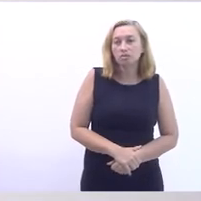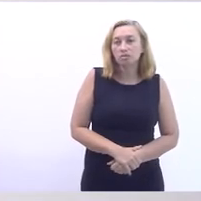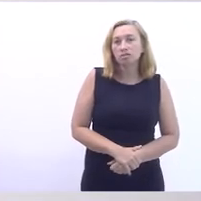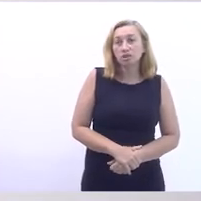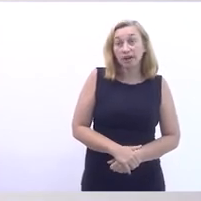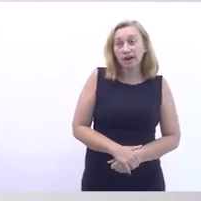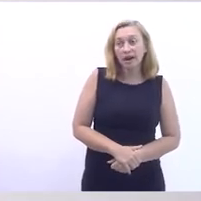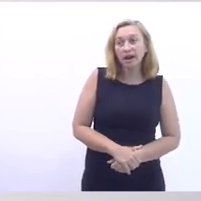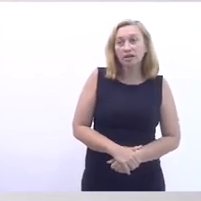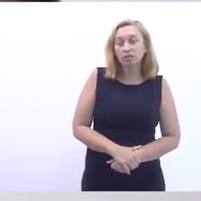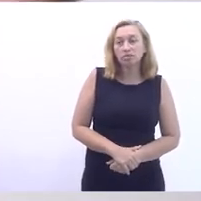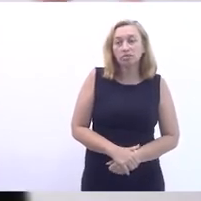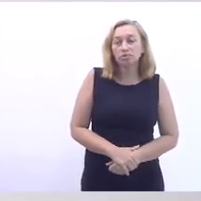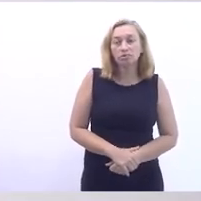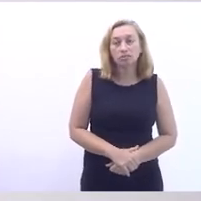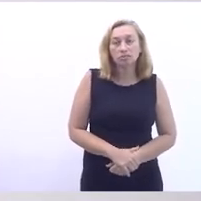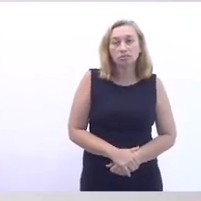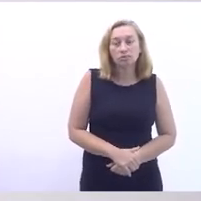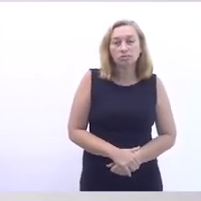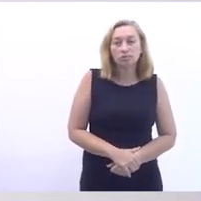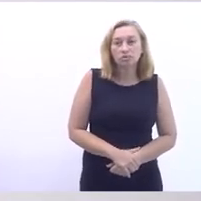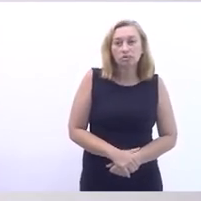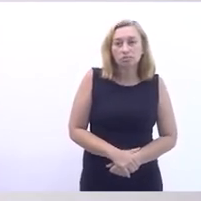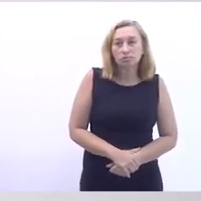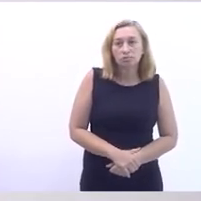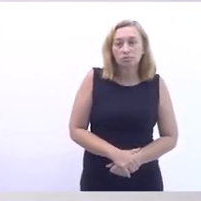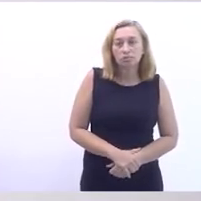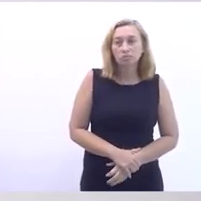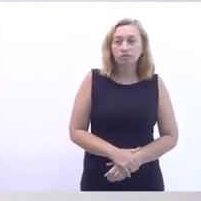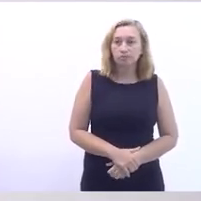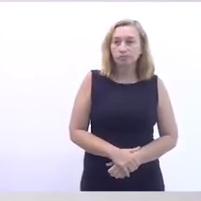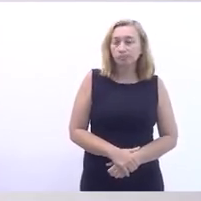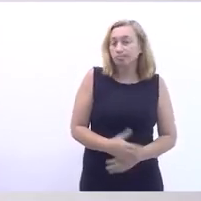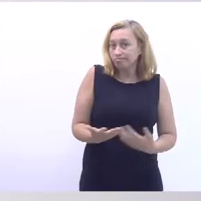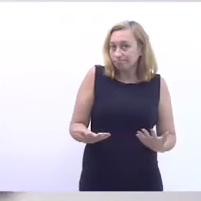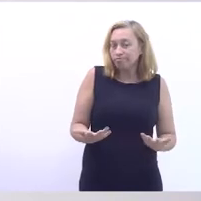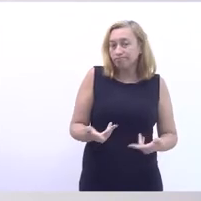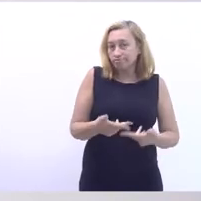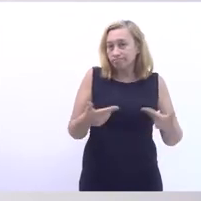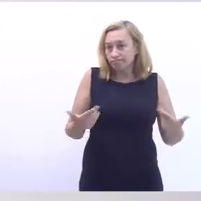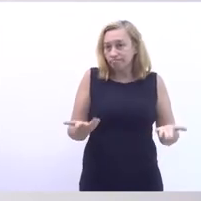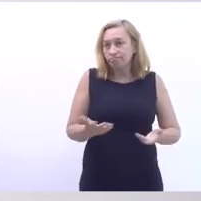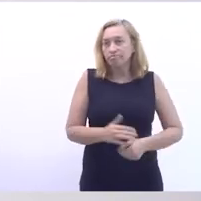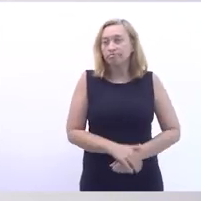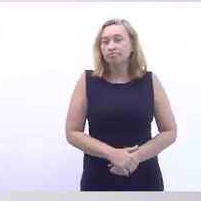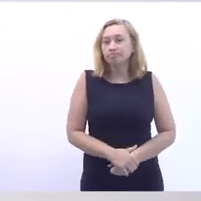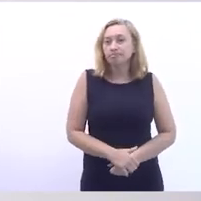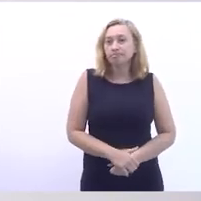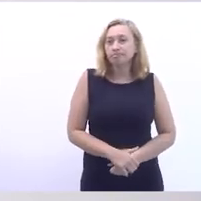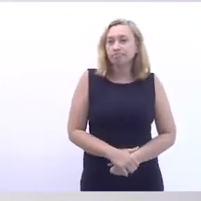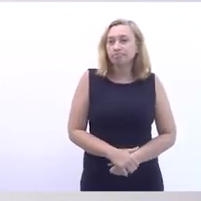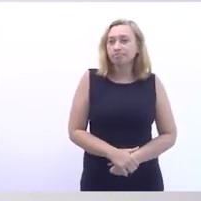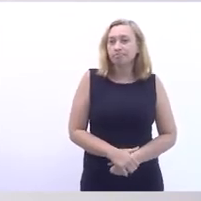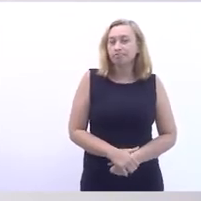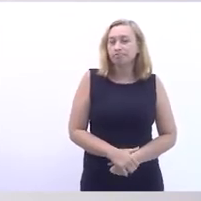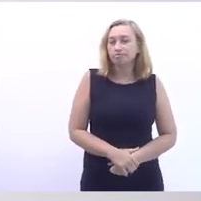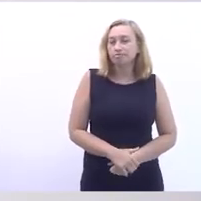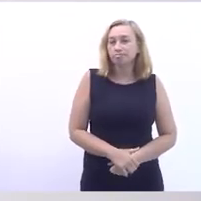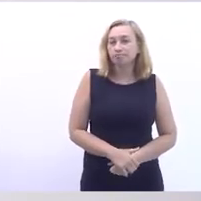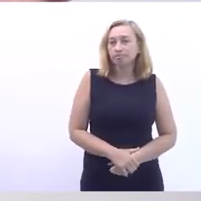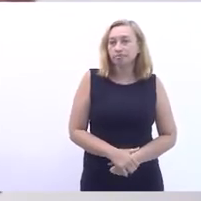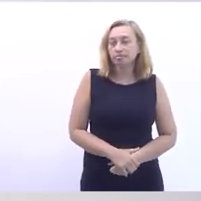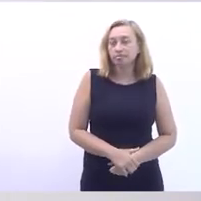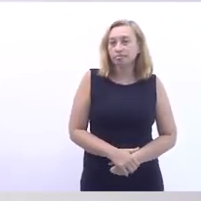a maconha Claro se torna uma coisa até inocente